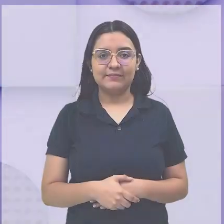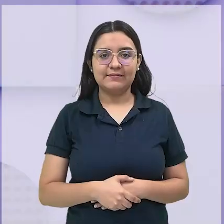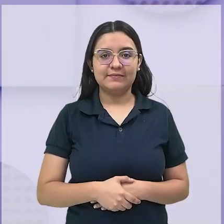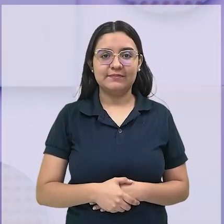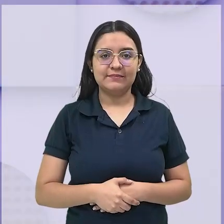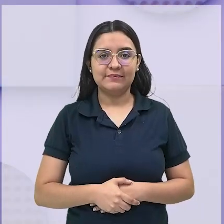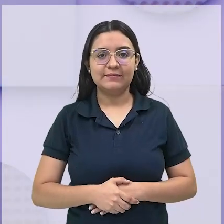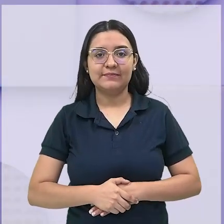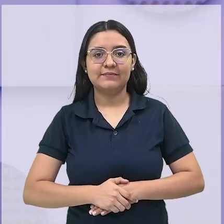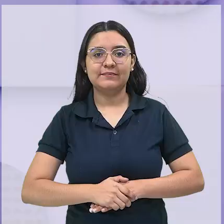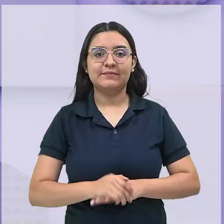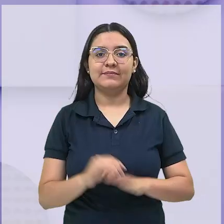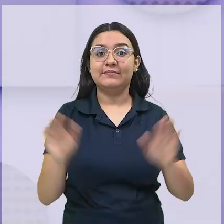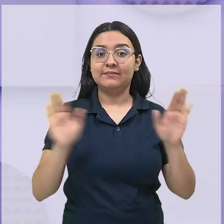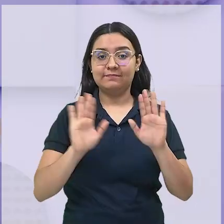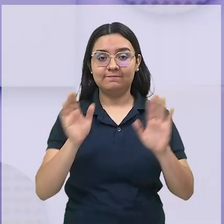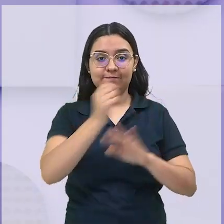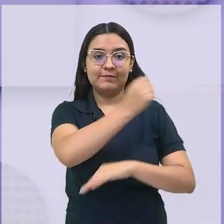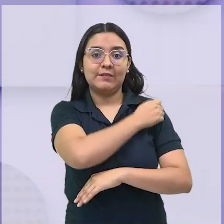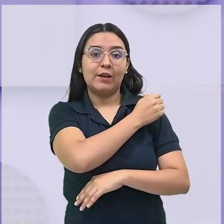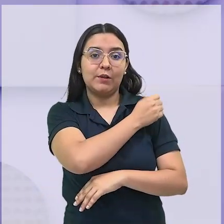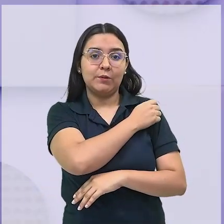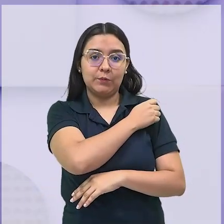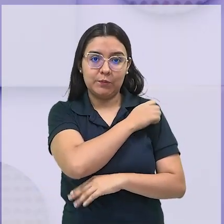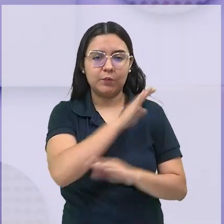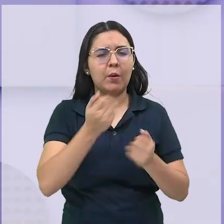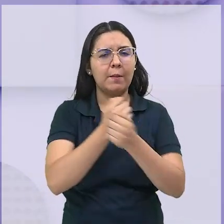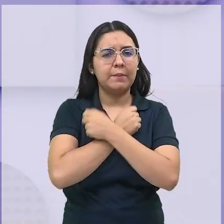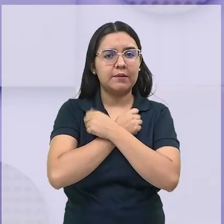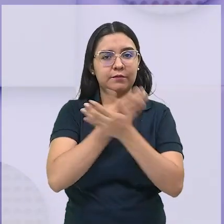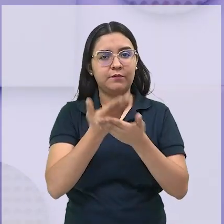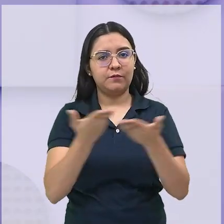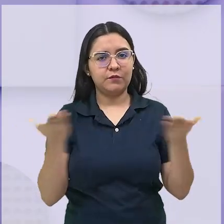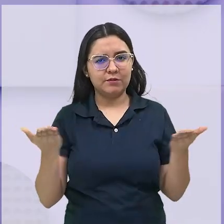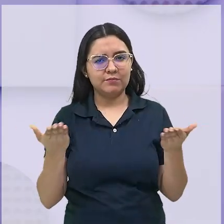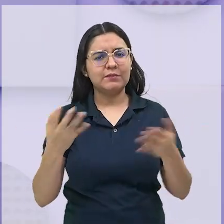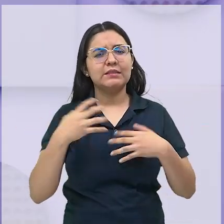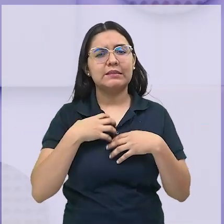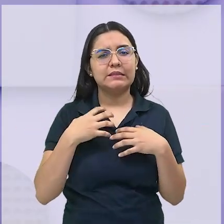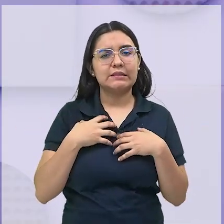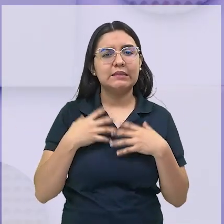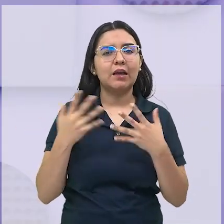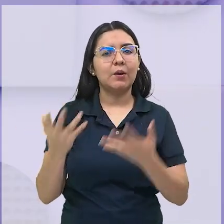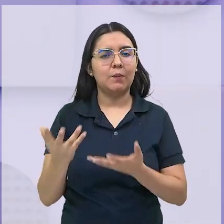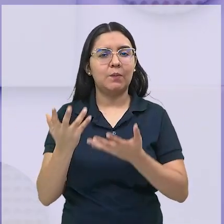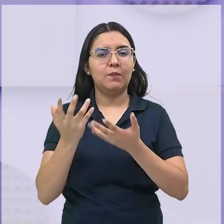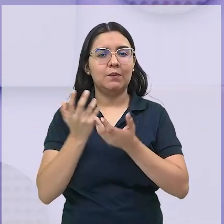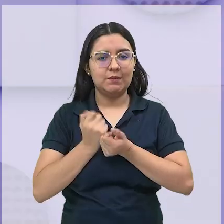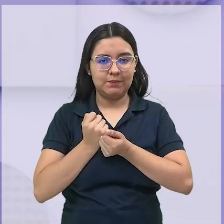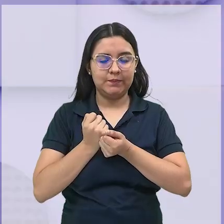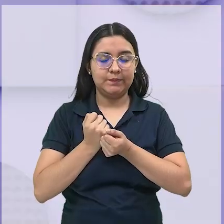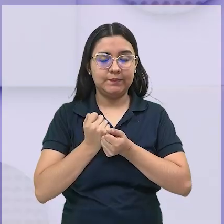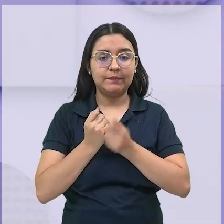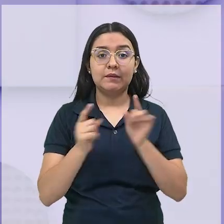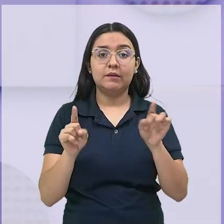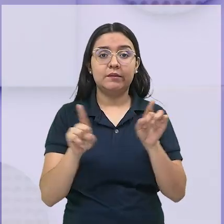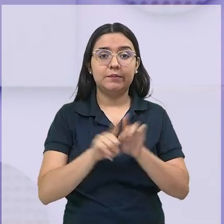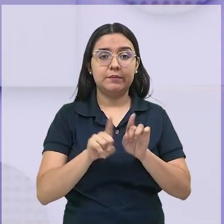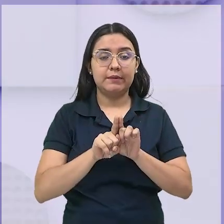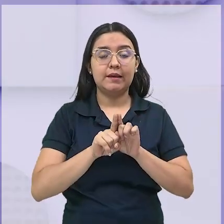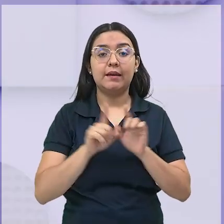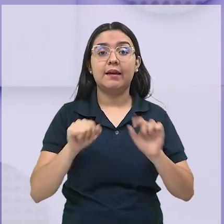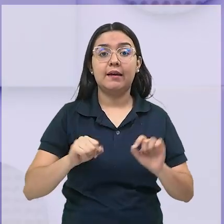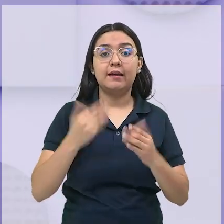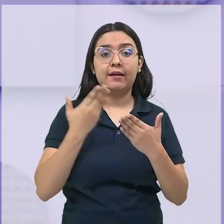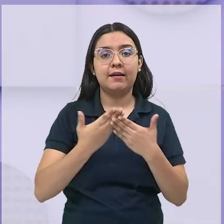Olá você, meu caro aluno, minha cara aluna, aquele abraço, sinta-se acolhido e, mais do que nunca, essa é a